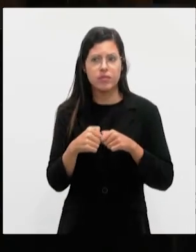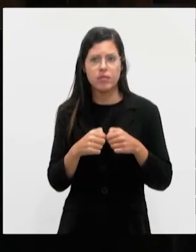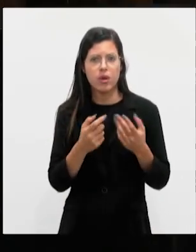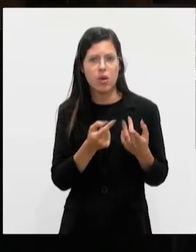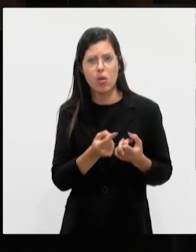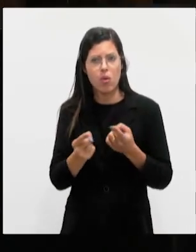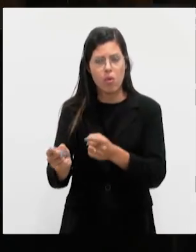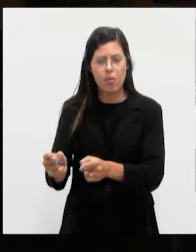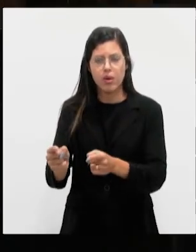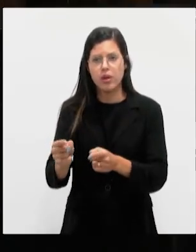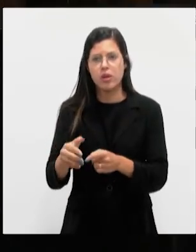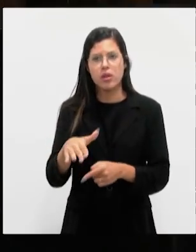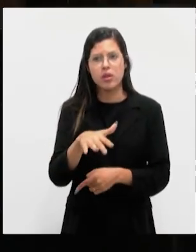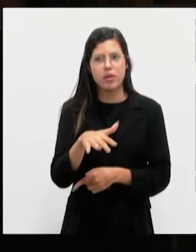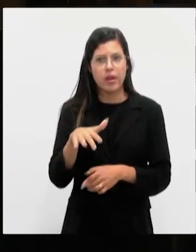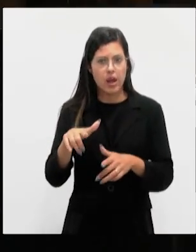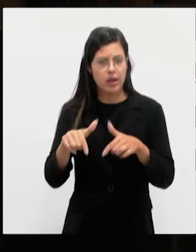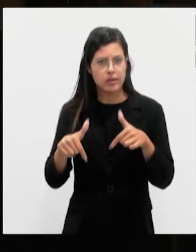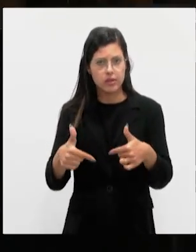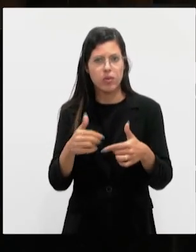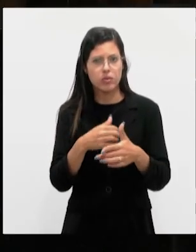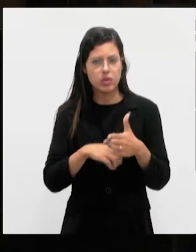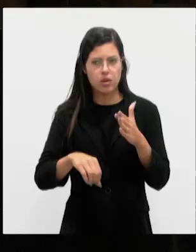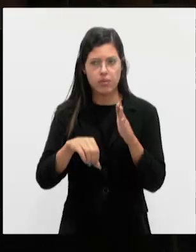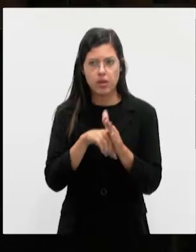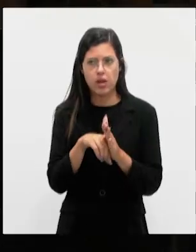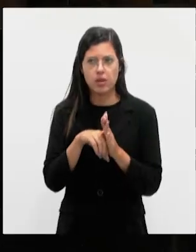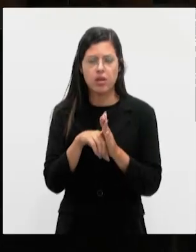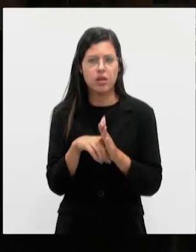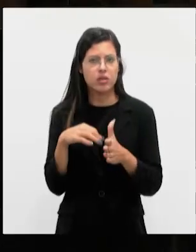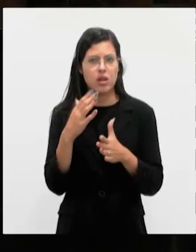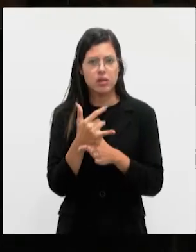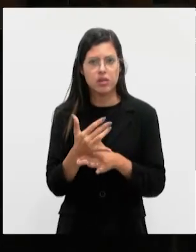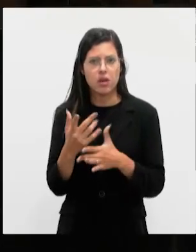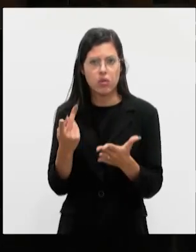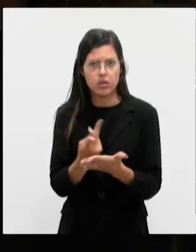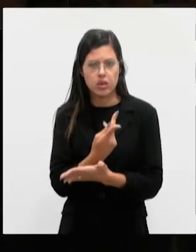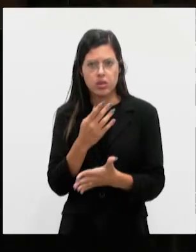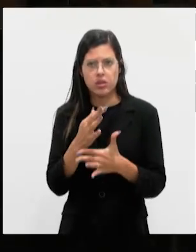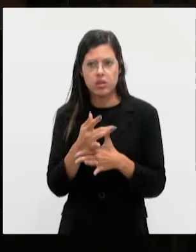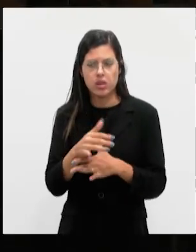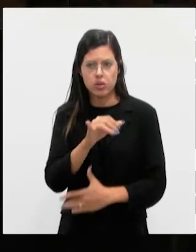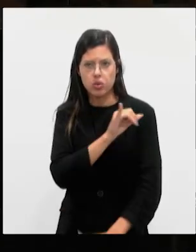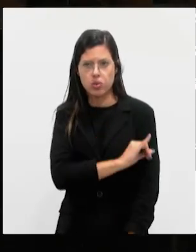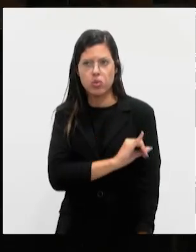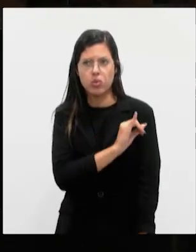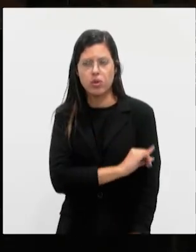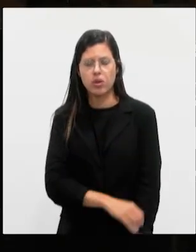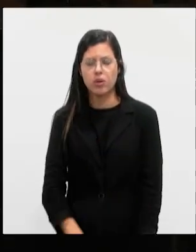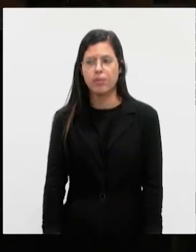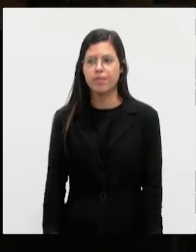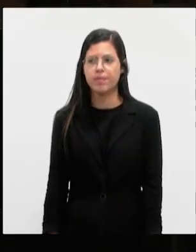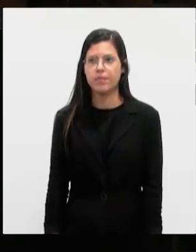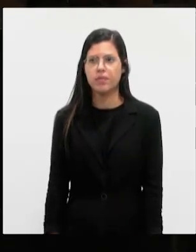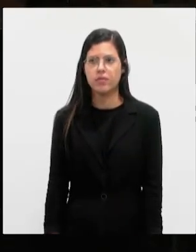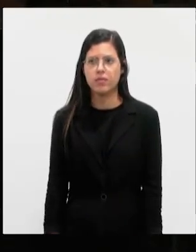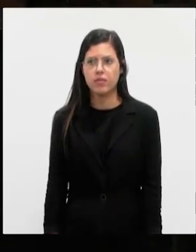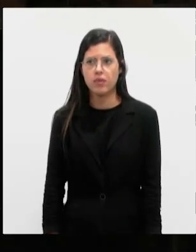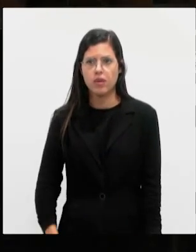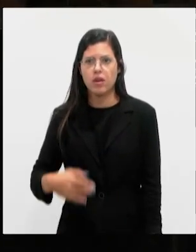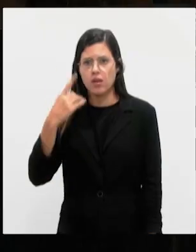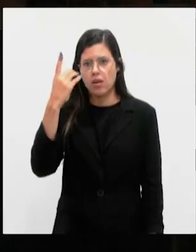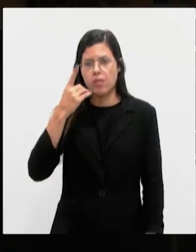combater toda essa onda de criminalidade que toma conta da cidade do Rio de Janeiro e do subúrbio carioca. Como